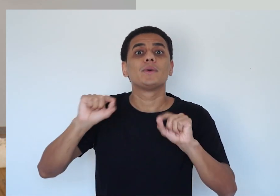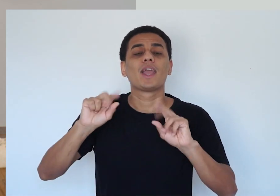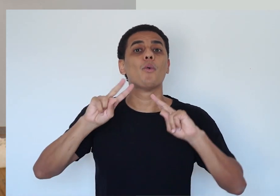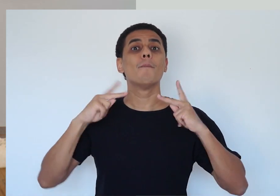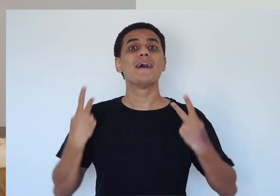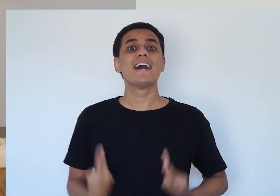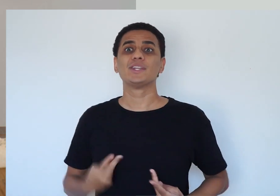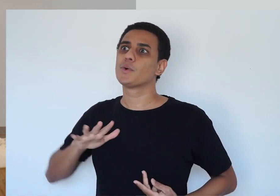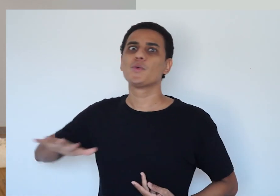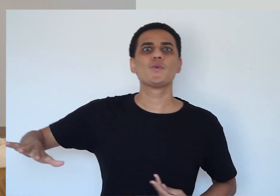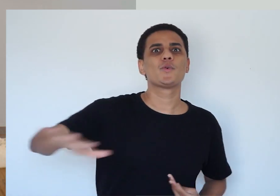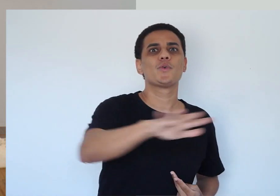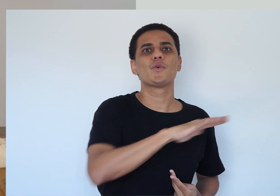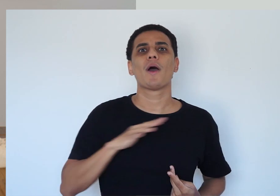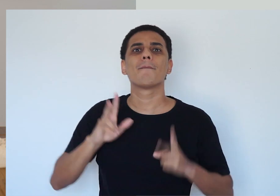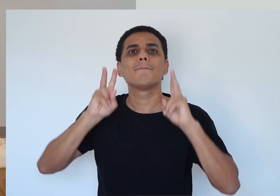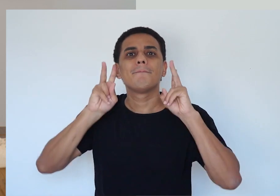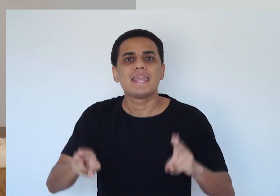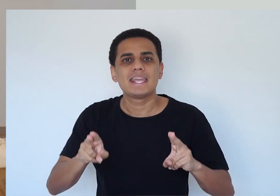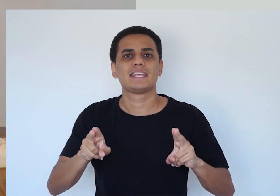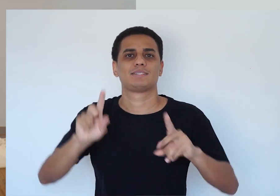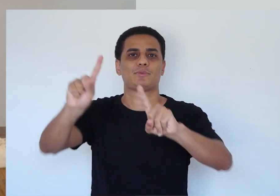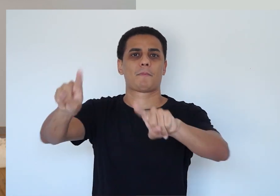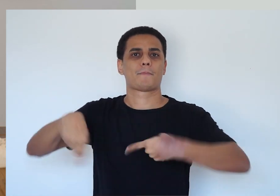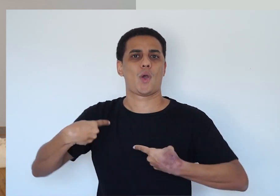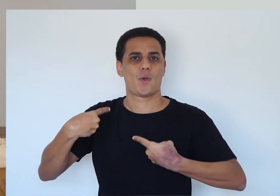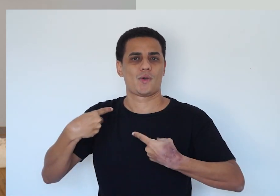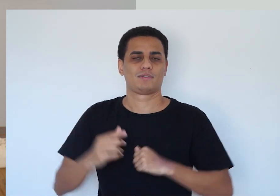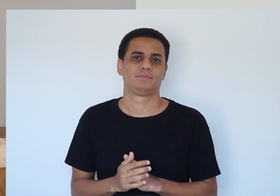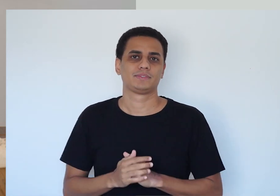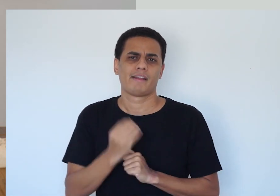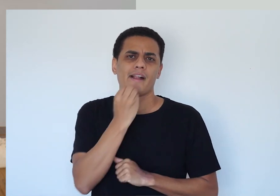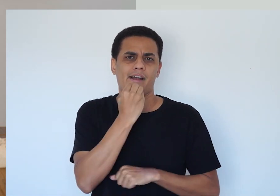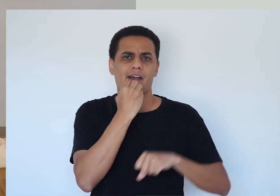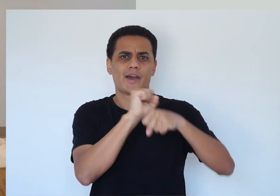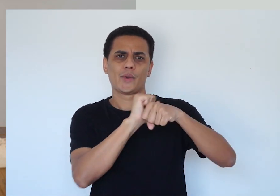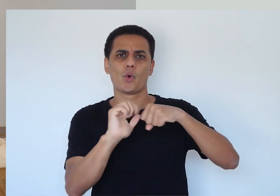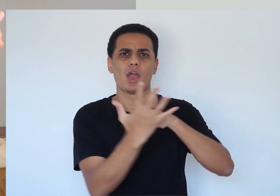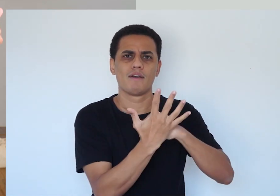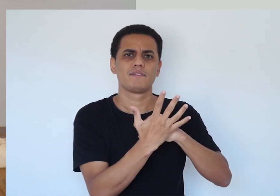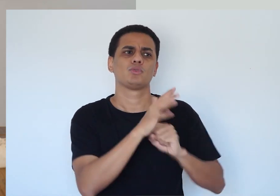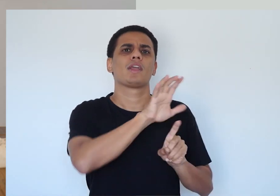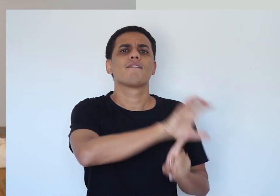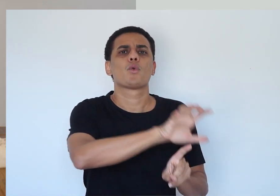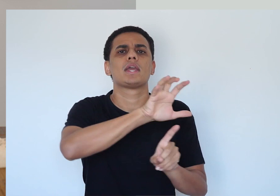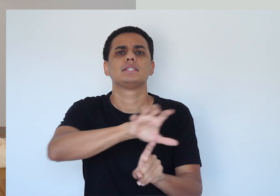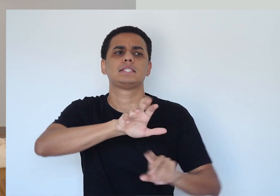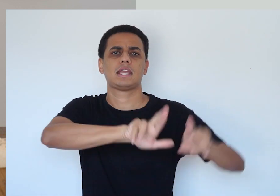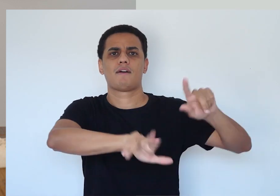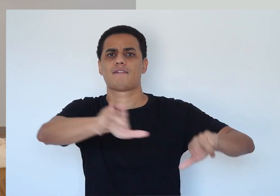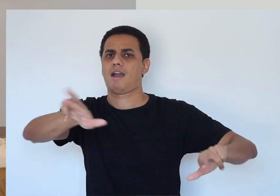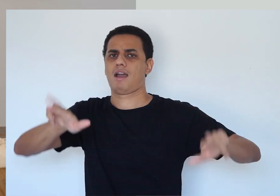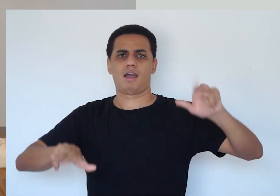humanidade está enfrentando coletivamente, juntos, o mesmo desafio. É claro que o coronavírus tem impactos